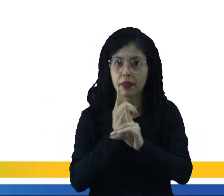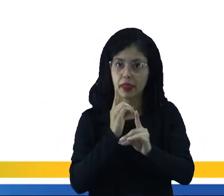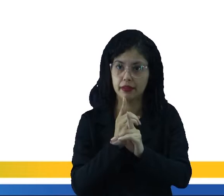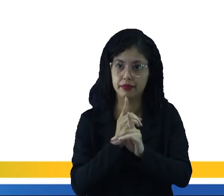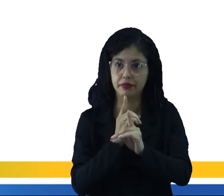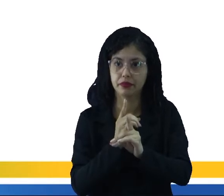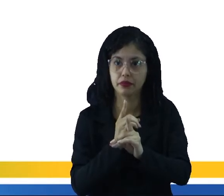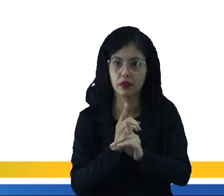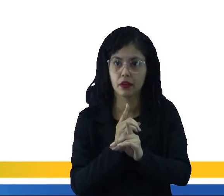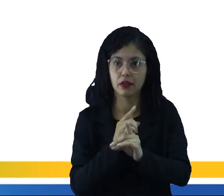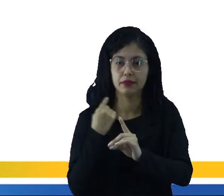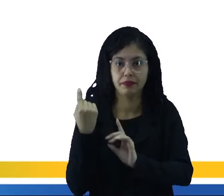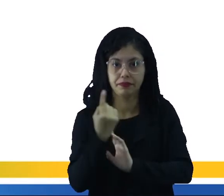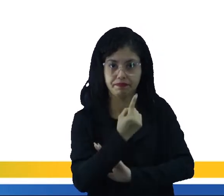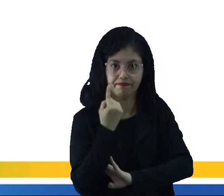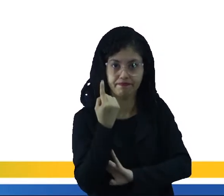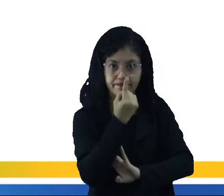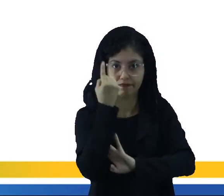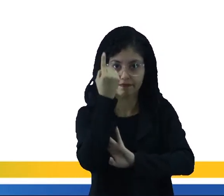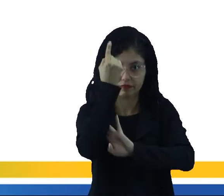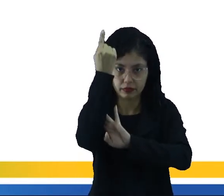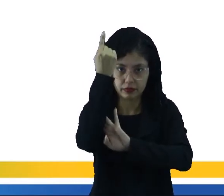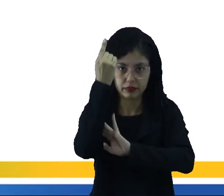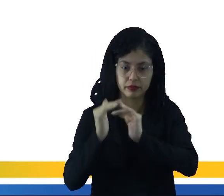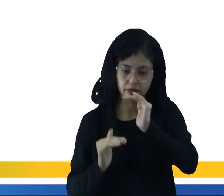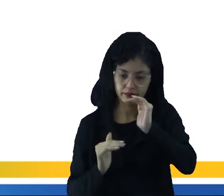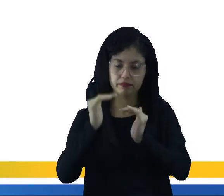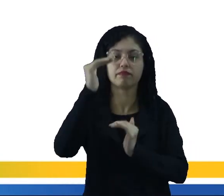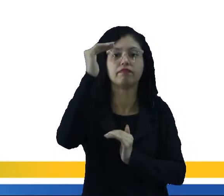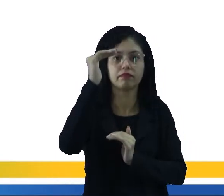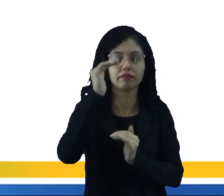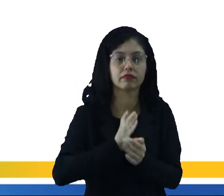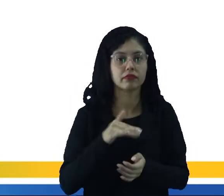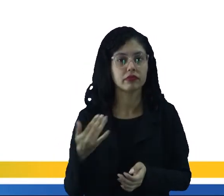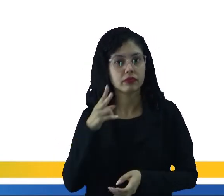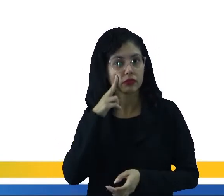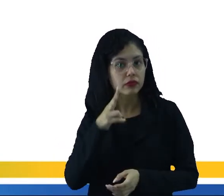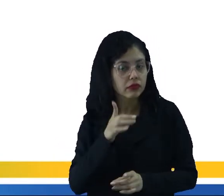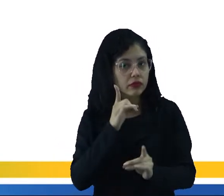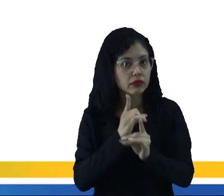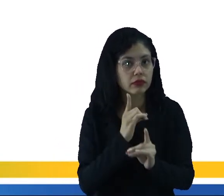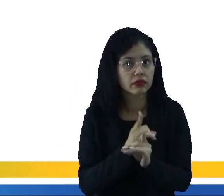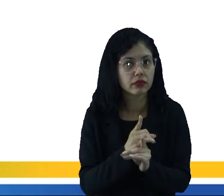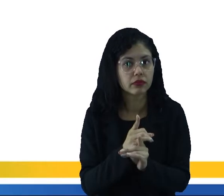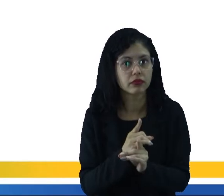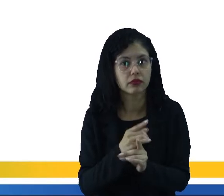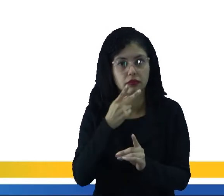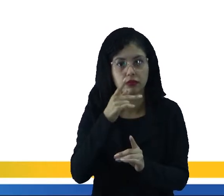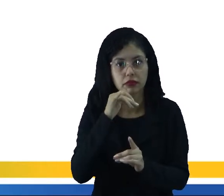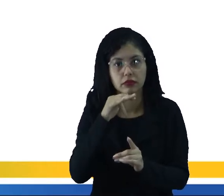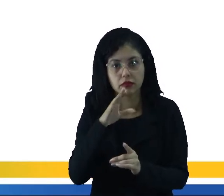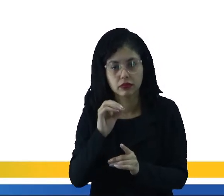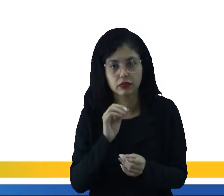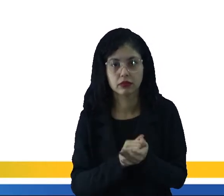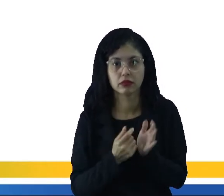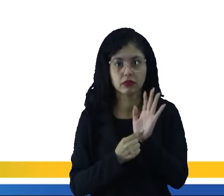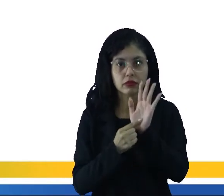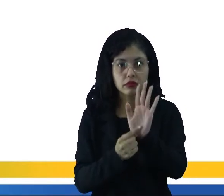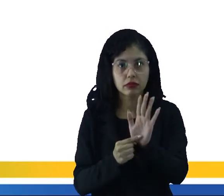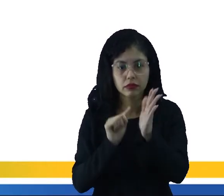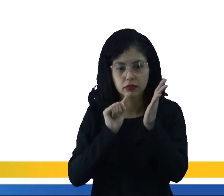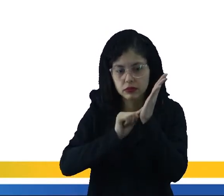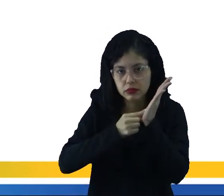identificar que a altimetria desse lugar é elevada. Então quando você encontrar, por exemplo, um pico, ele vai mostrar